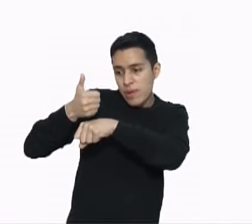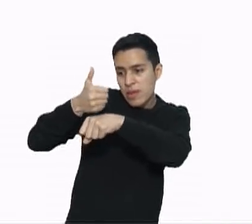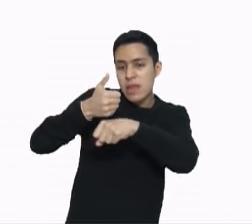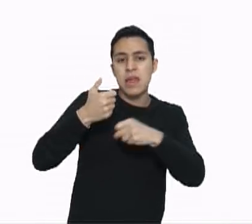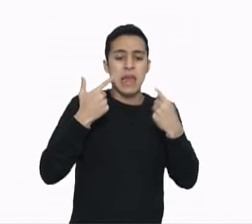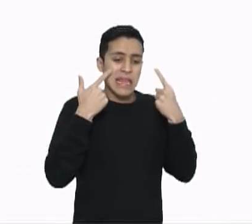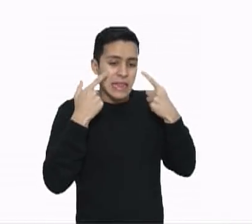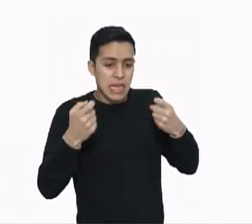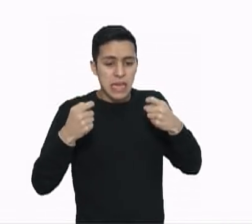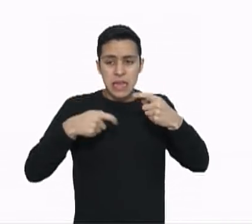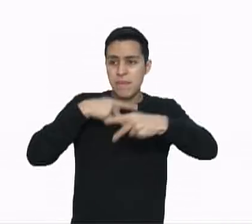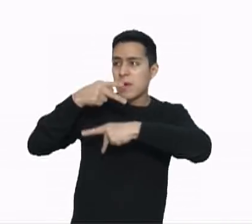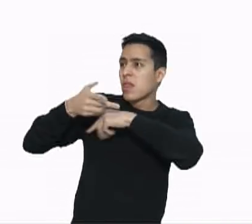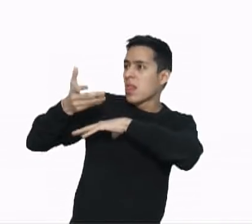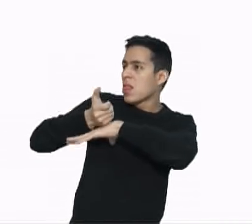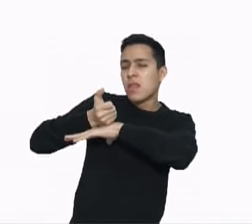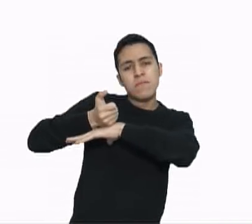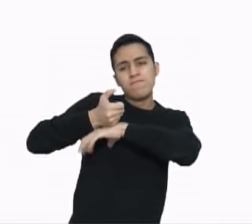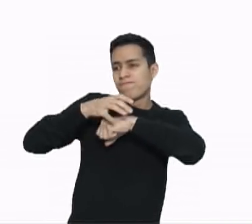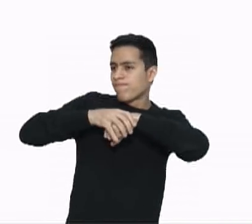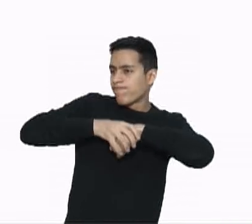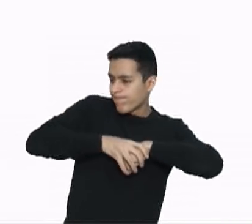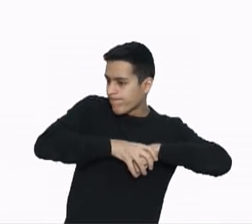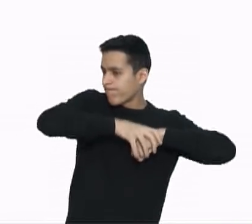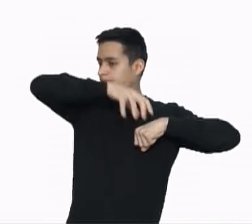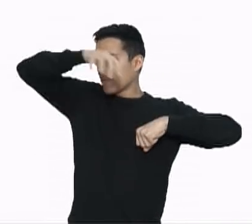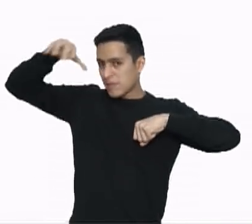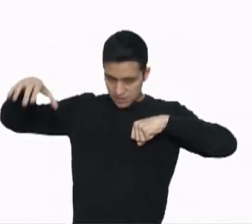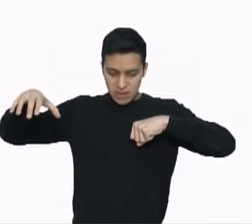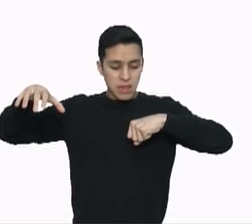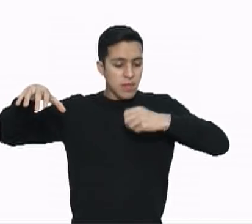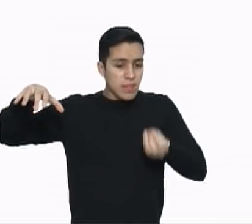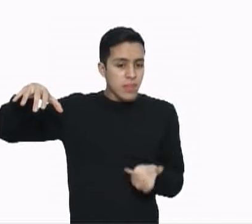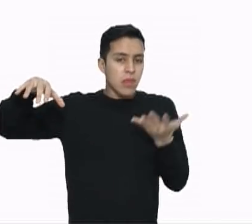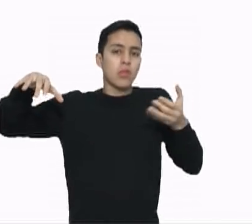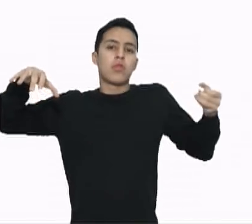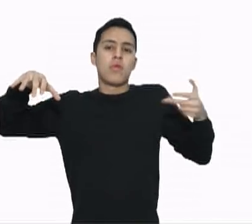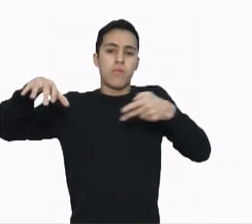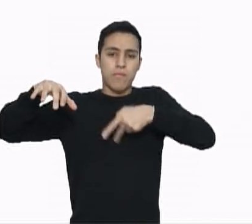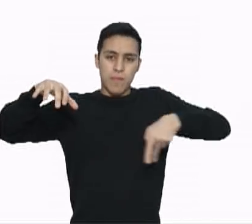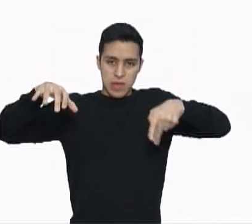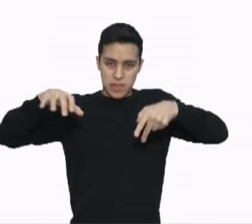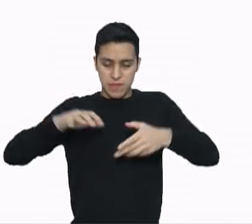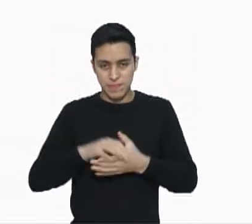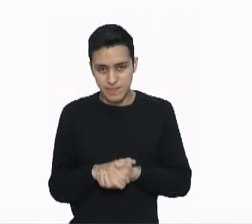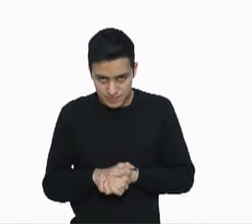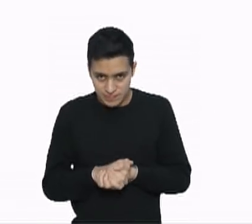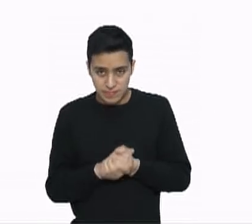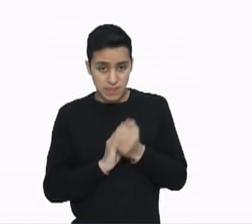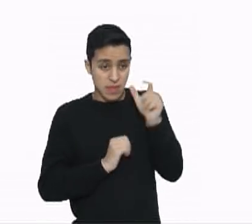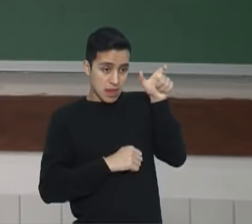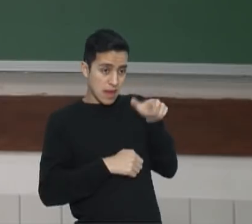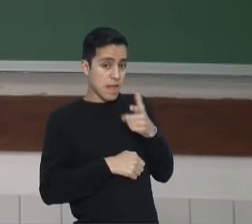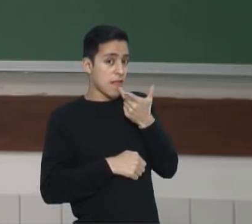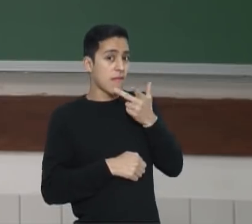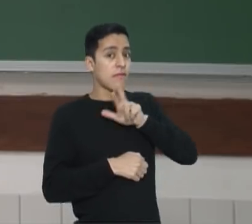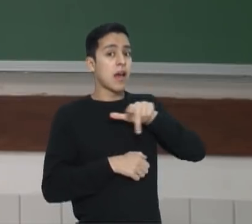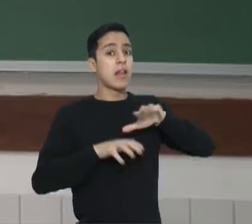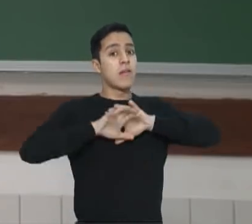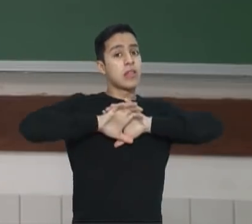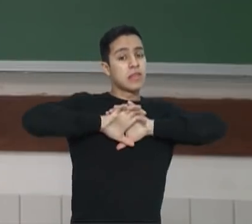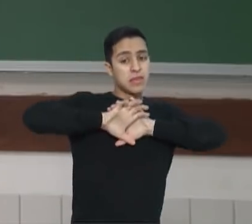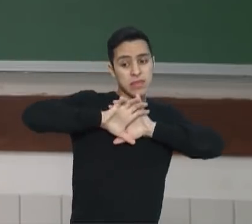populações colonizadas em relação às nações colonizadoras. Perceba, ele não está falando de